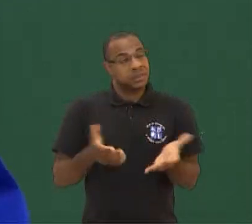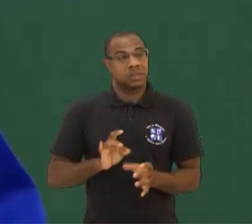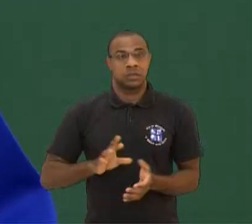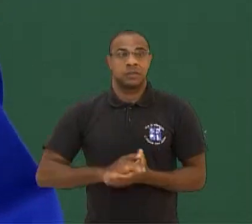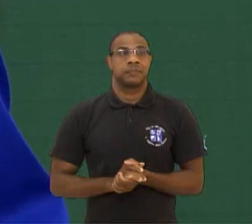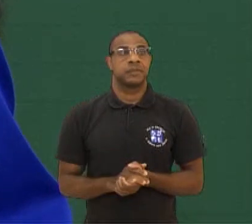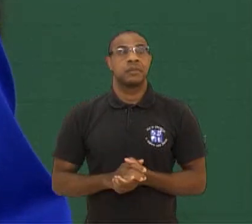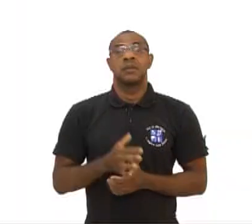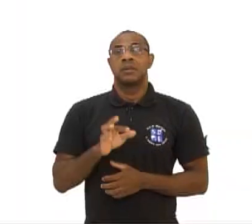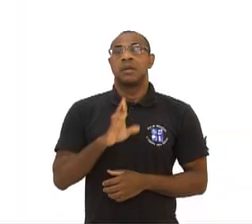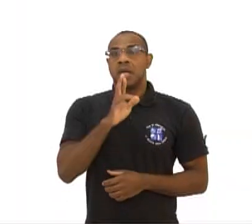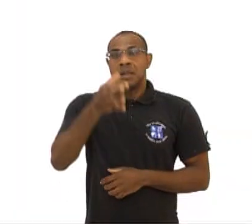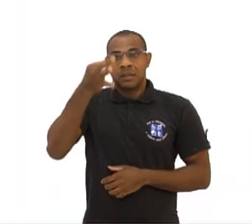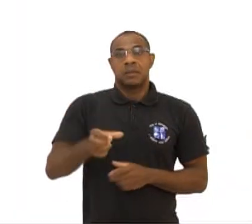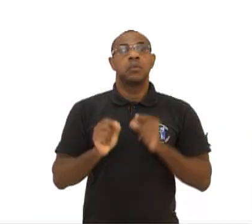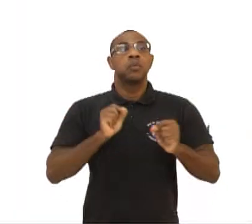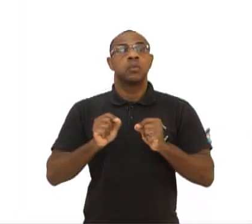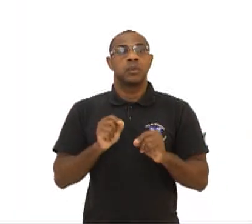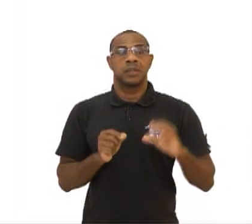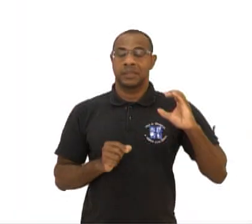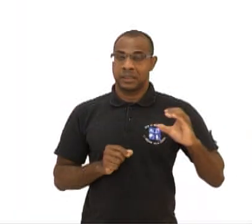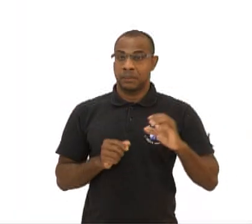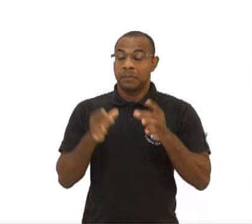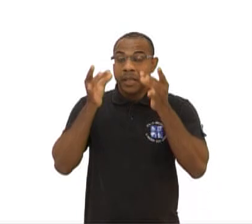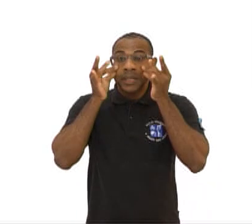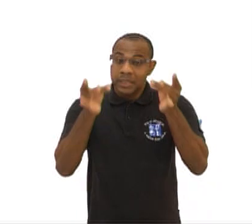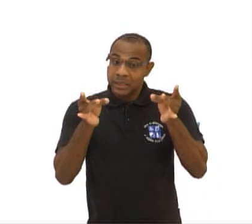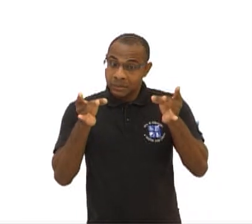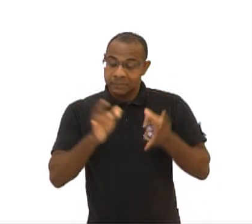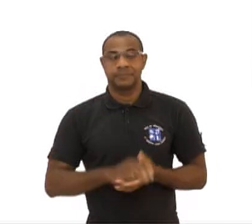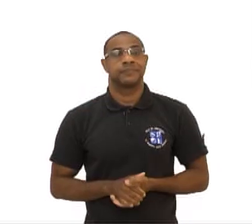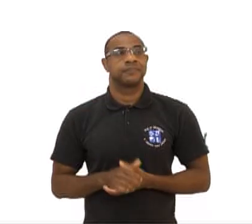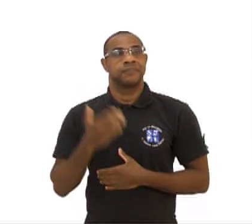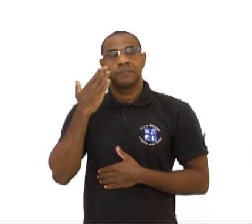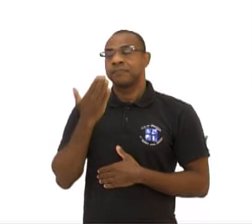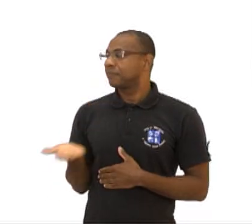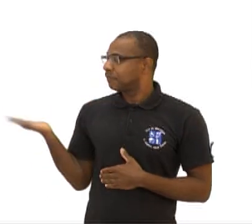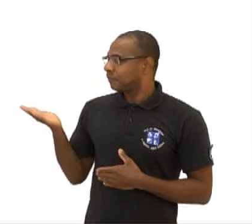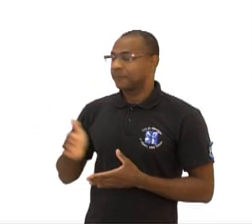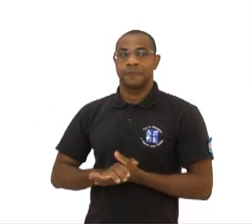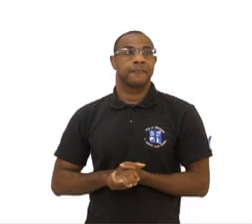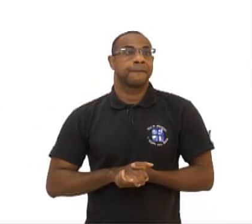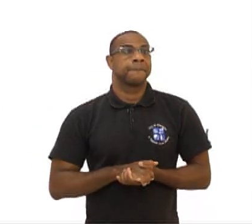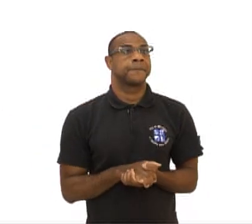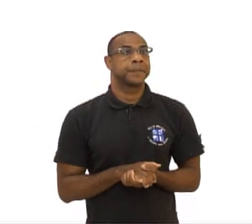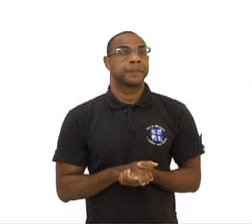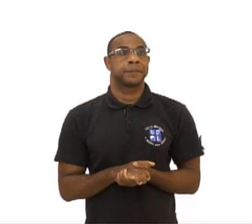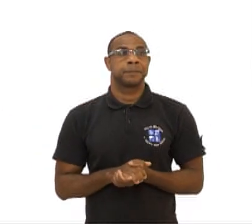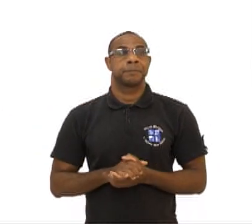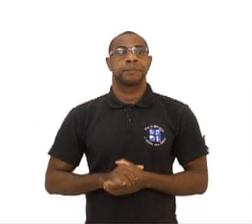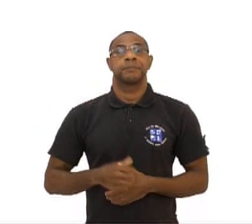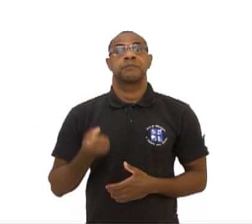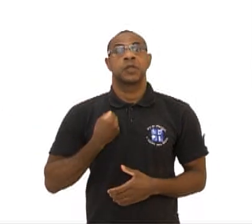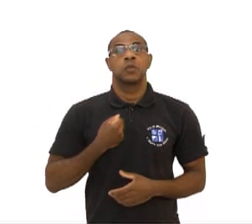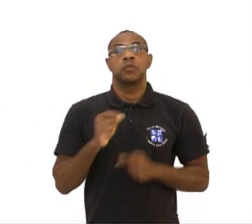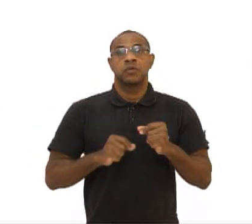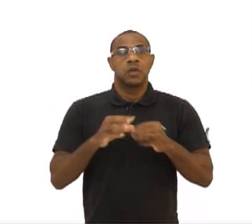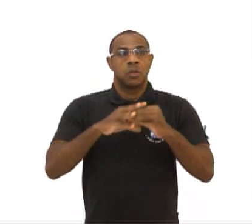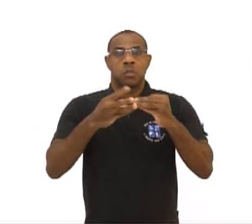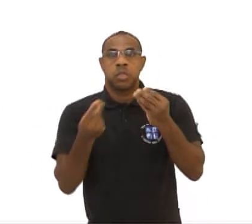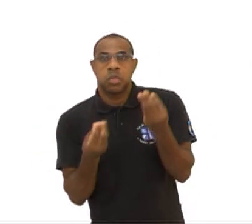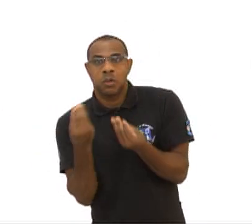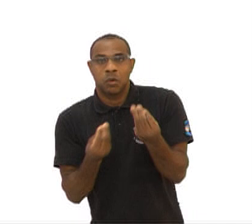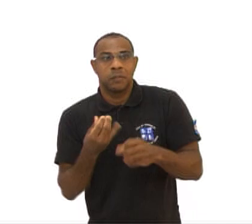Então, resposta correta do primeiro quiz, letra C. Presta atenção, hein, pessoal? É verdade. Vamos continuar aqui. Número de oxidação, que a gente